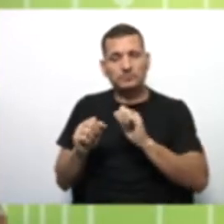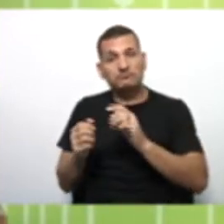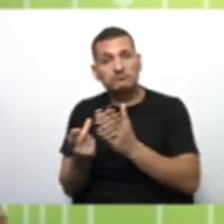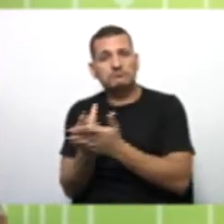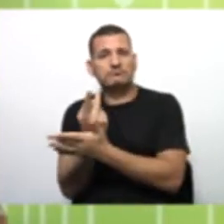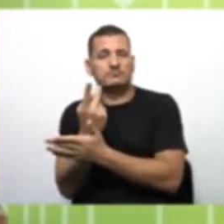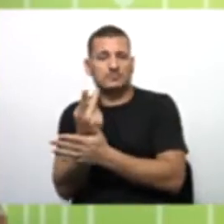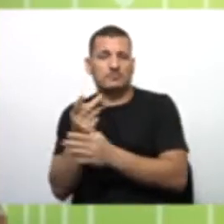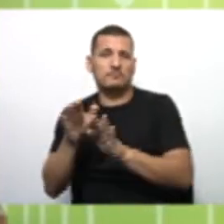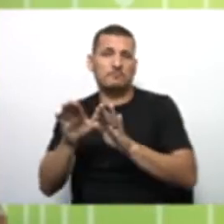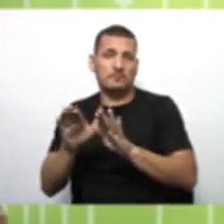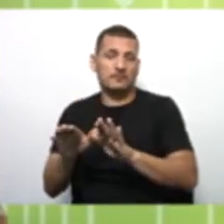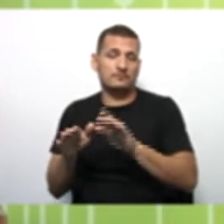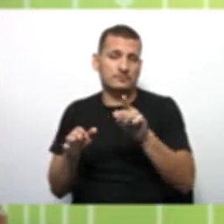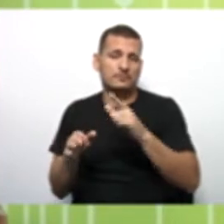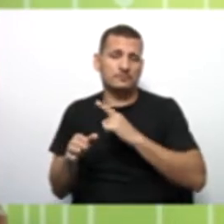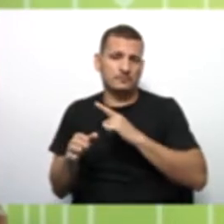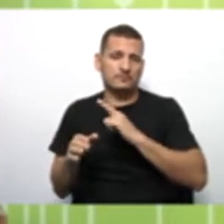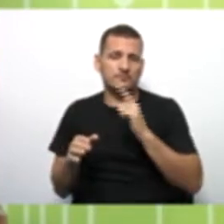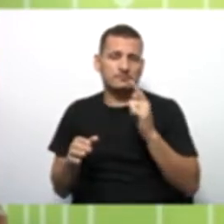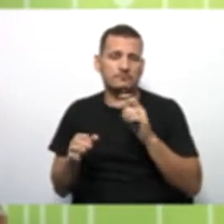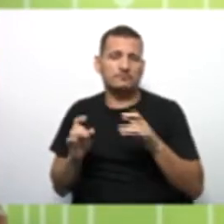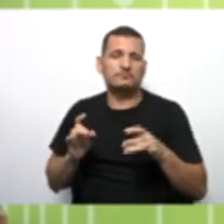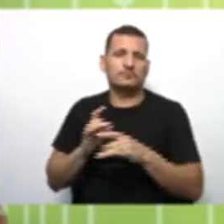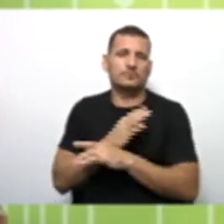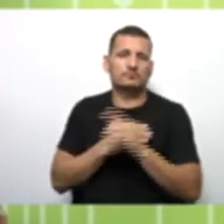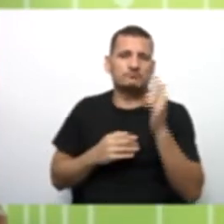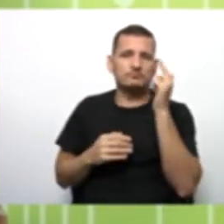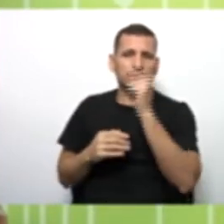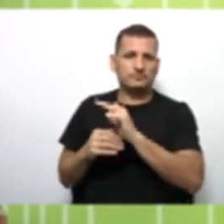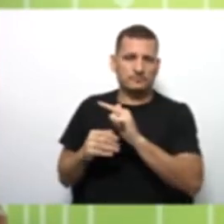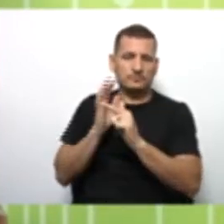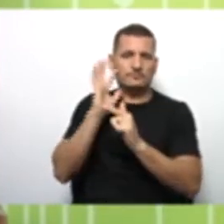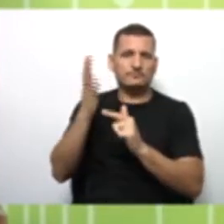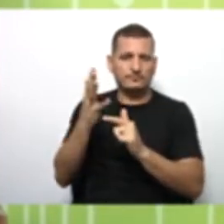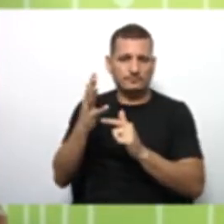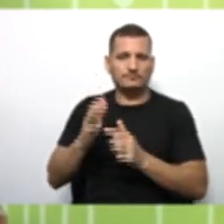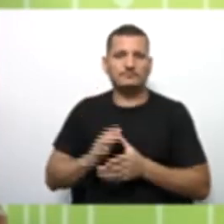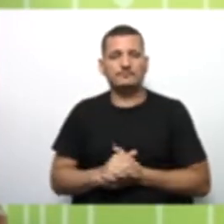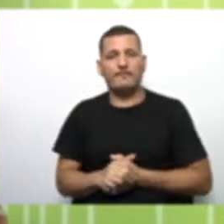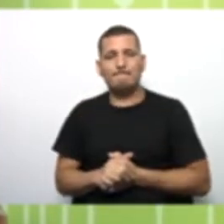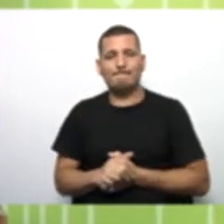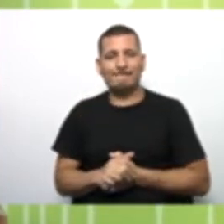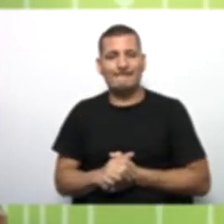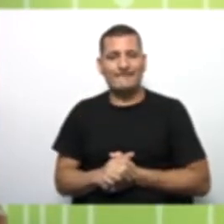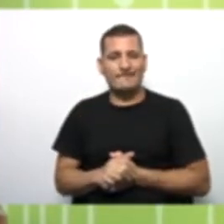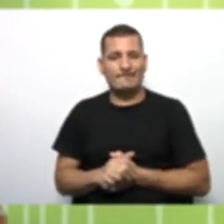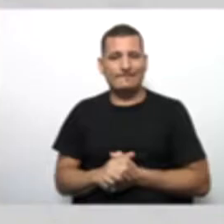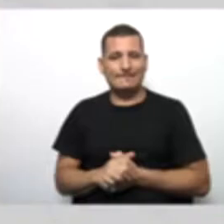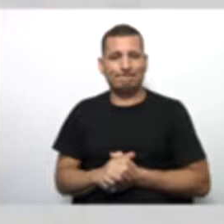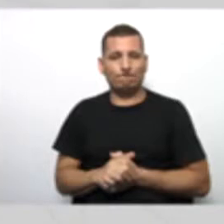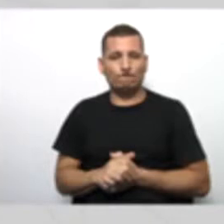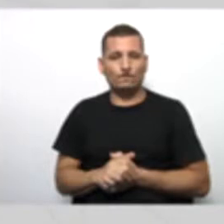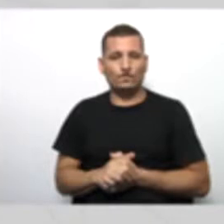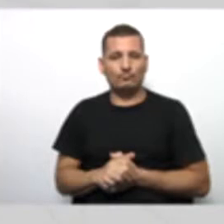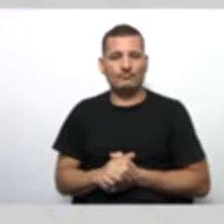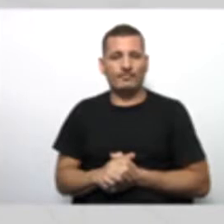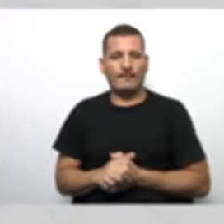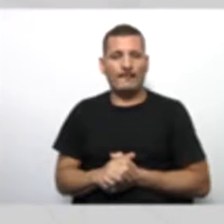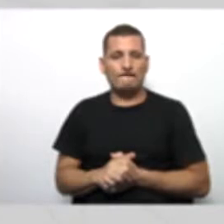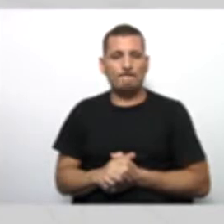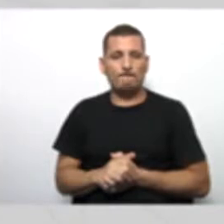acontecer. No entanto, que você vai conseguir ter saídas para essas situações complicadas. Tá? Então vamos voltar aqui para o slide.